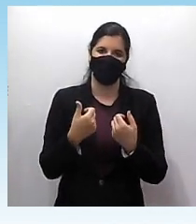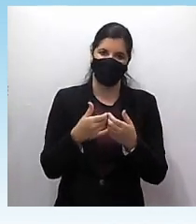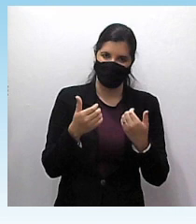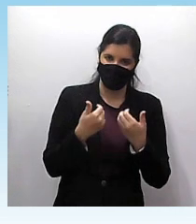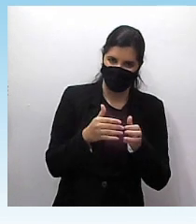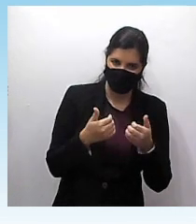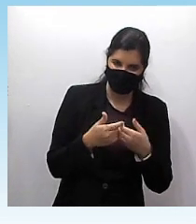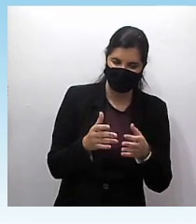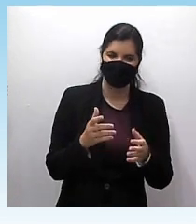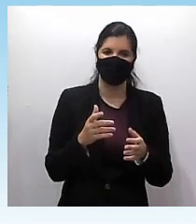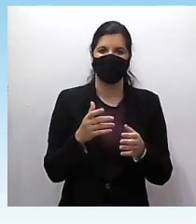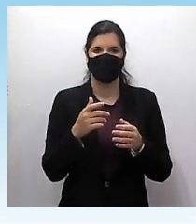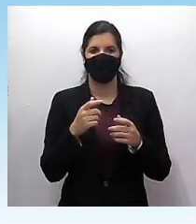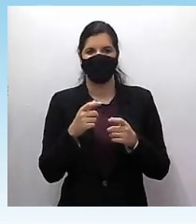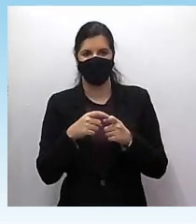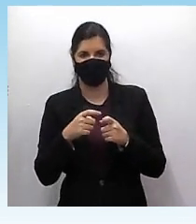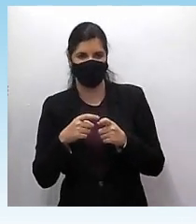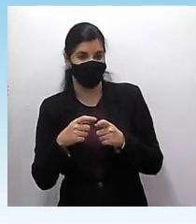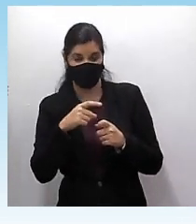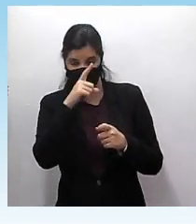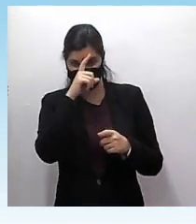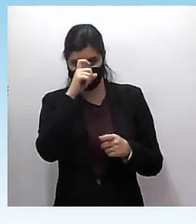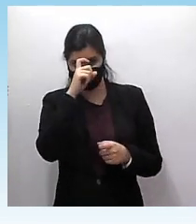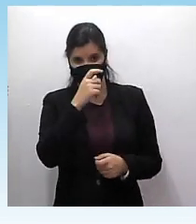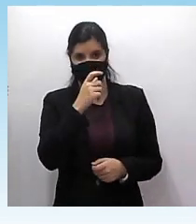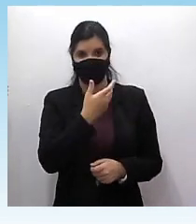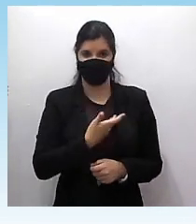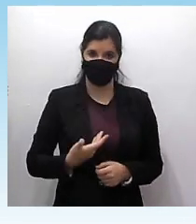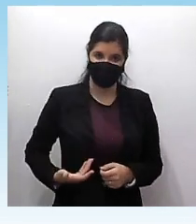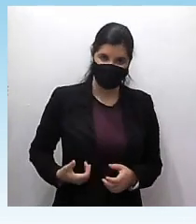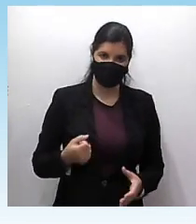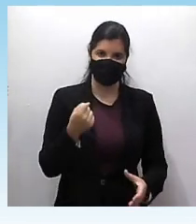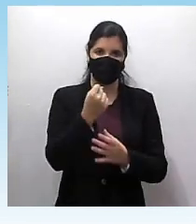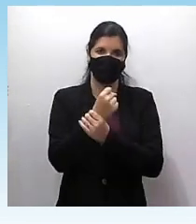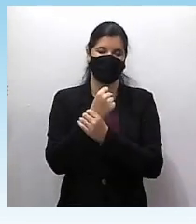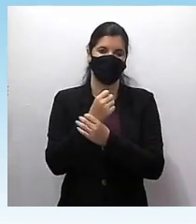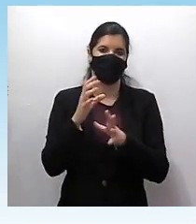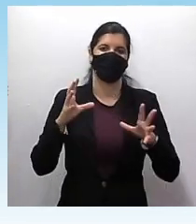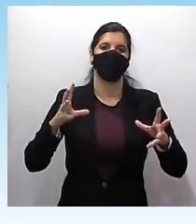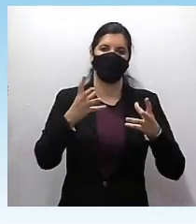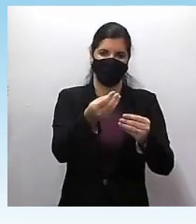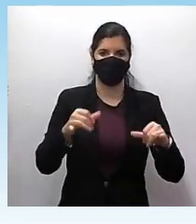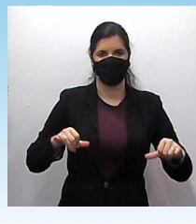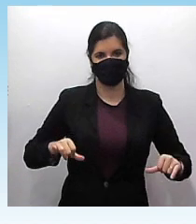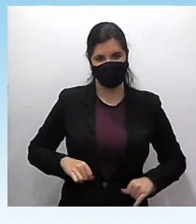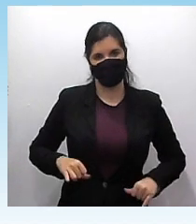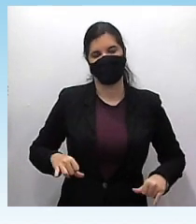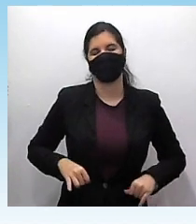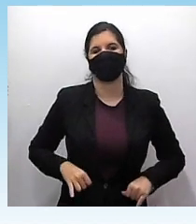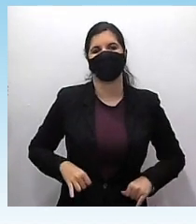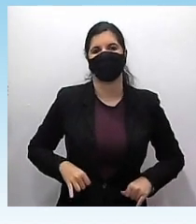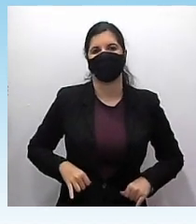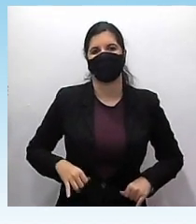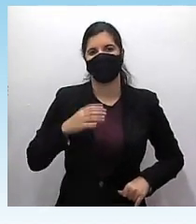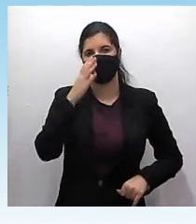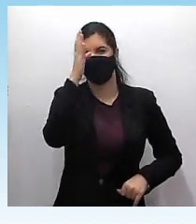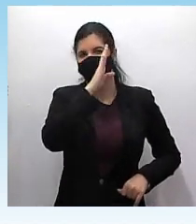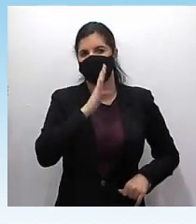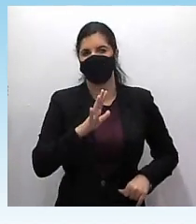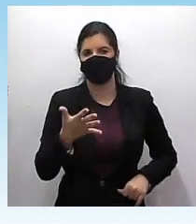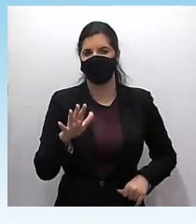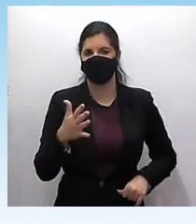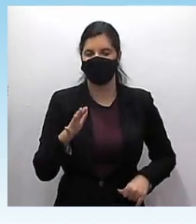precisa da assistência pública de saúde, que precisa da segurança pública, todos sofrem. Né? O brasileiro ele chega a ter um grau